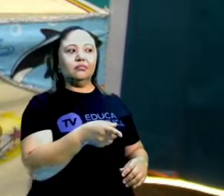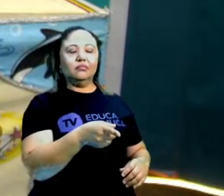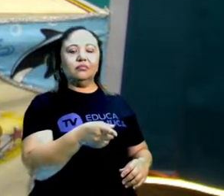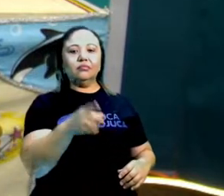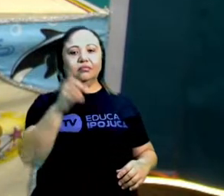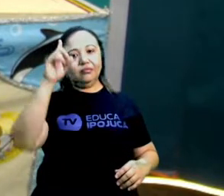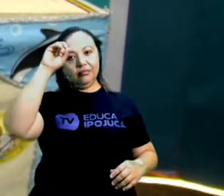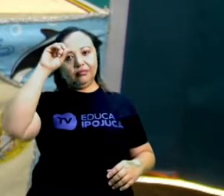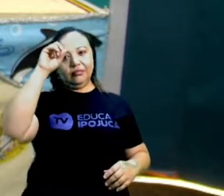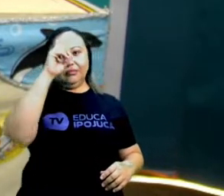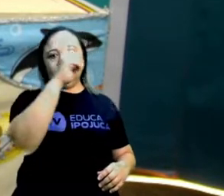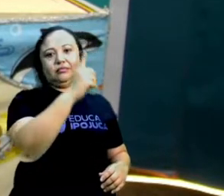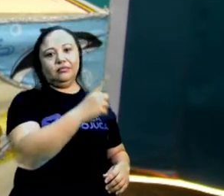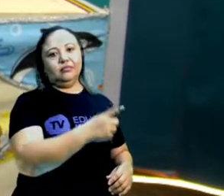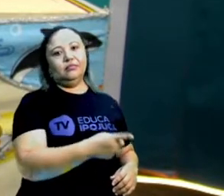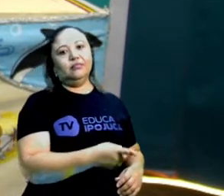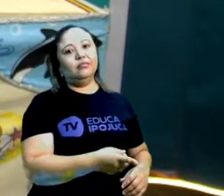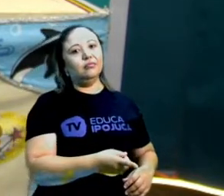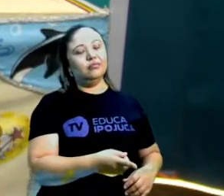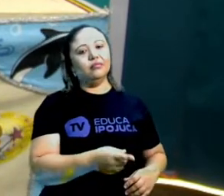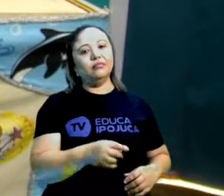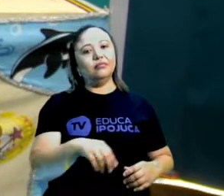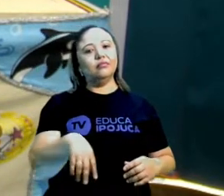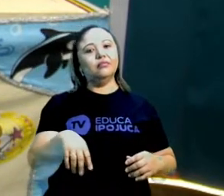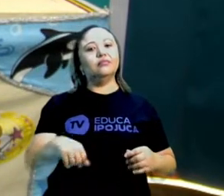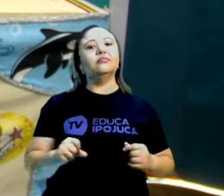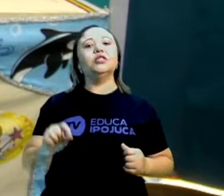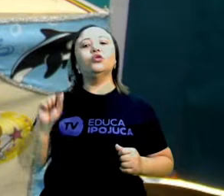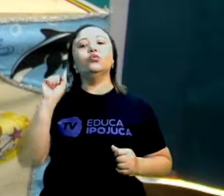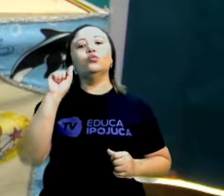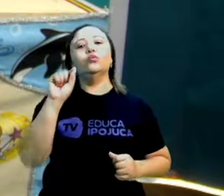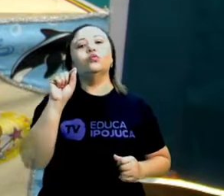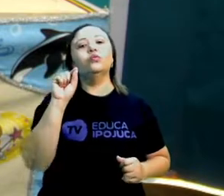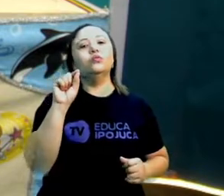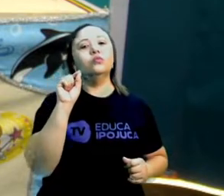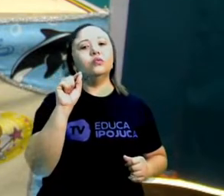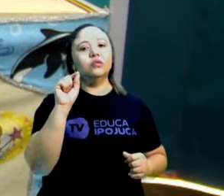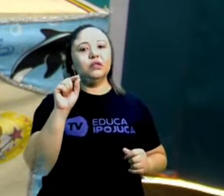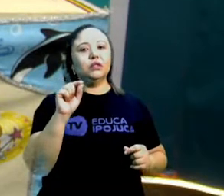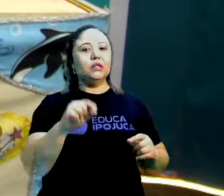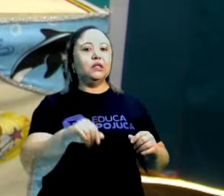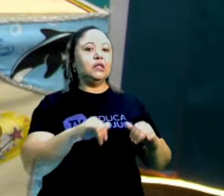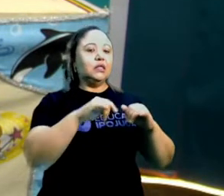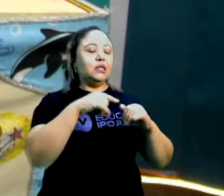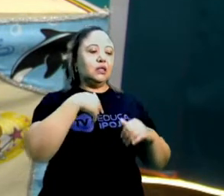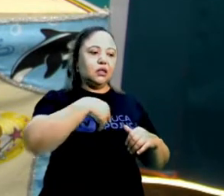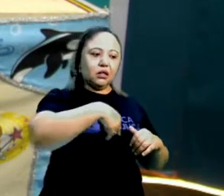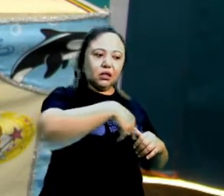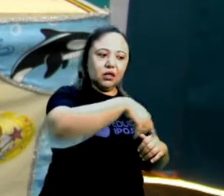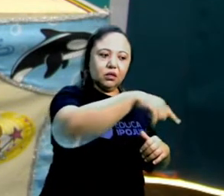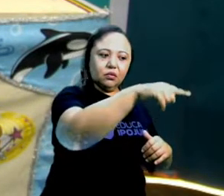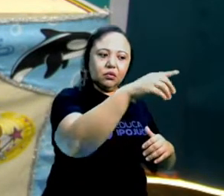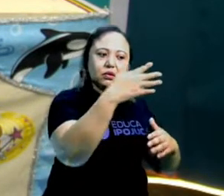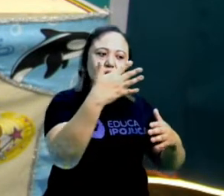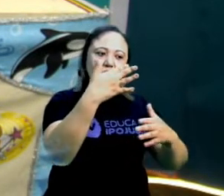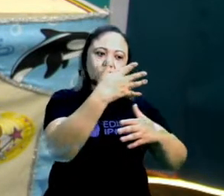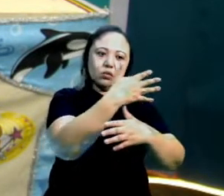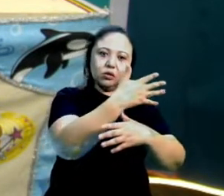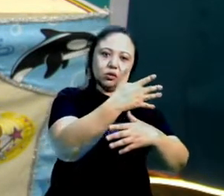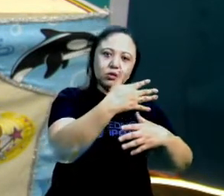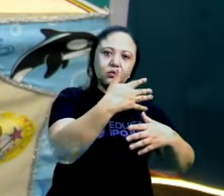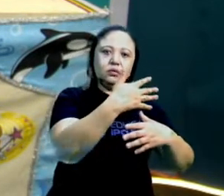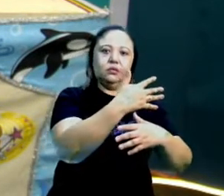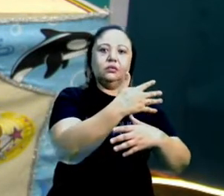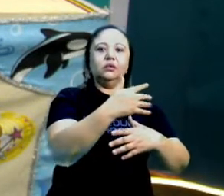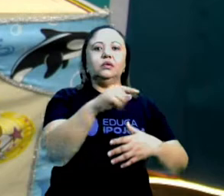Jesus, ele deu uma ordem. Sabe qual foi essa ordem, leiturinha? Não. Que ele tinha que ir para uma cidade,